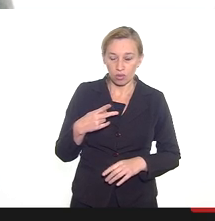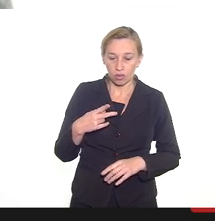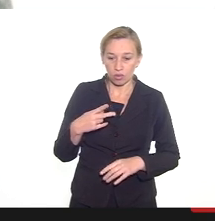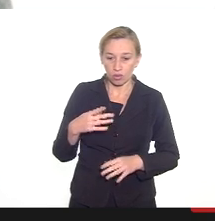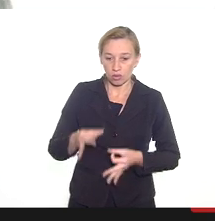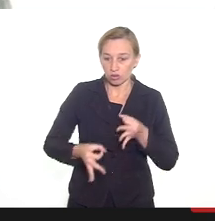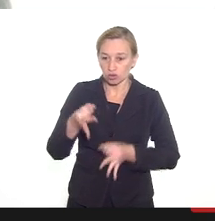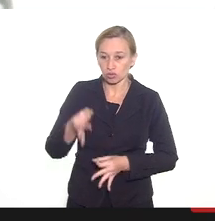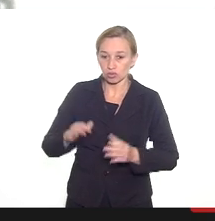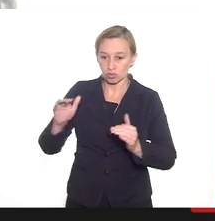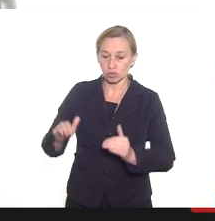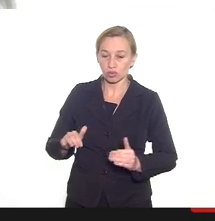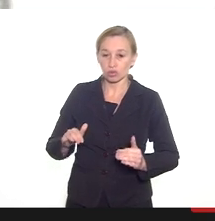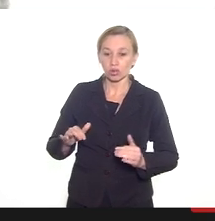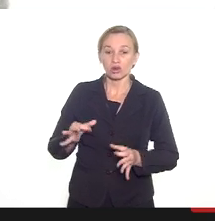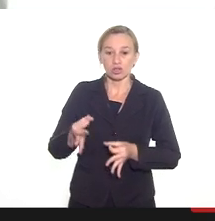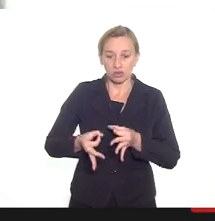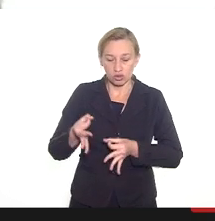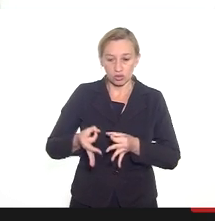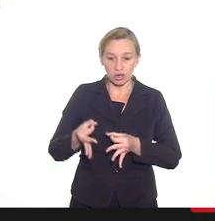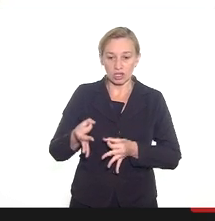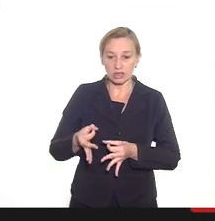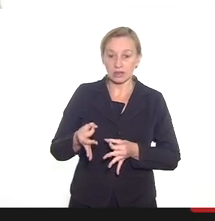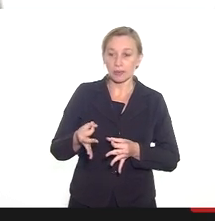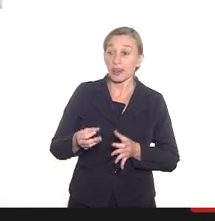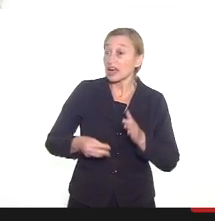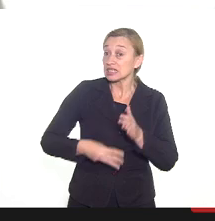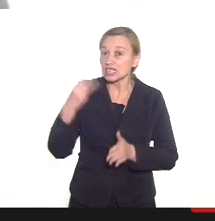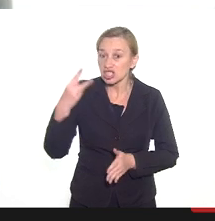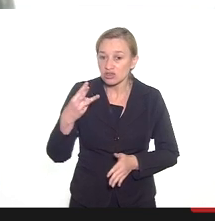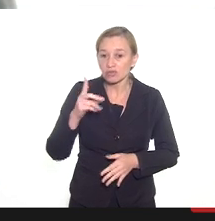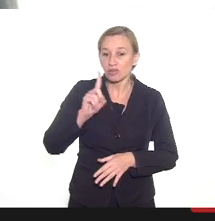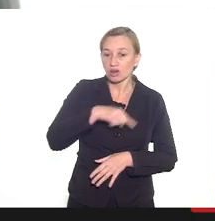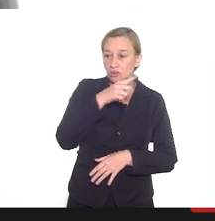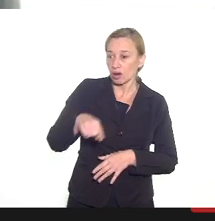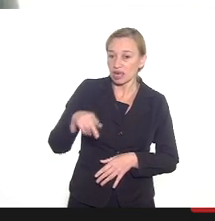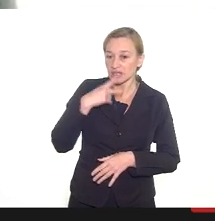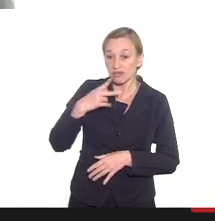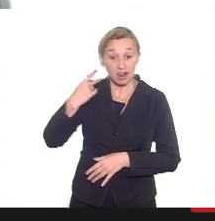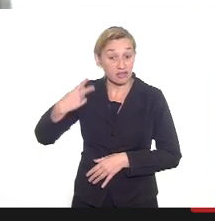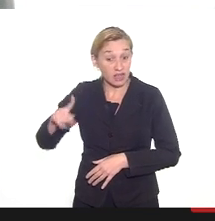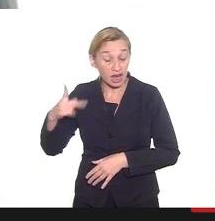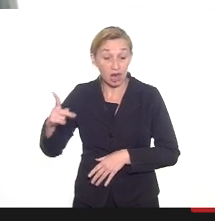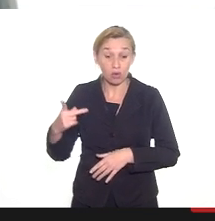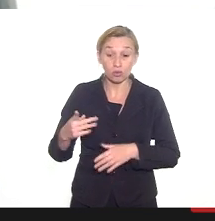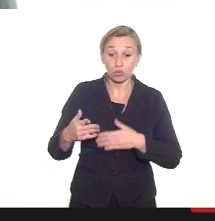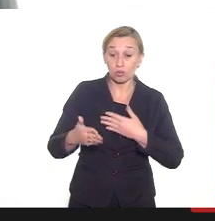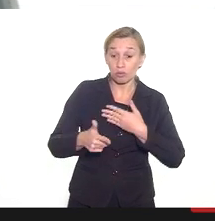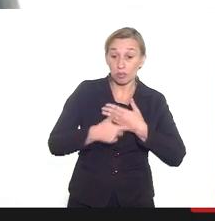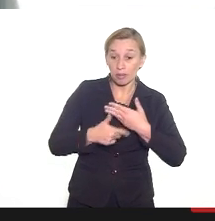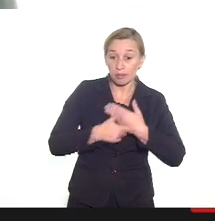a Defensoria Pública atuando na qualidade de assistente da vítima, um papel